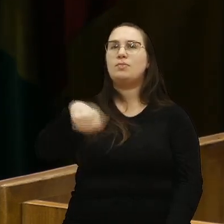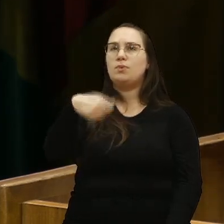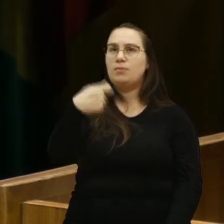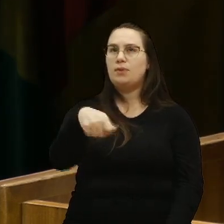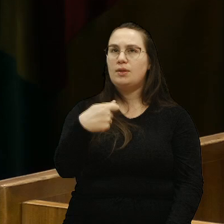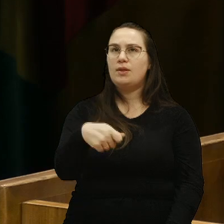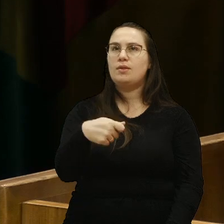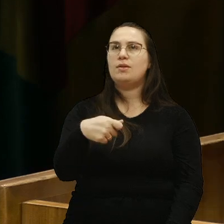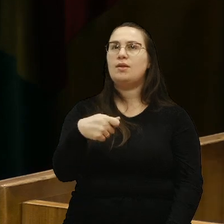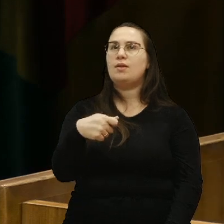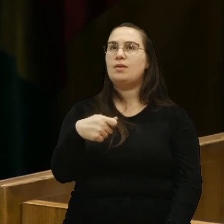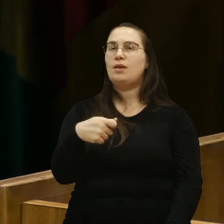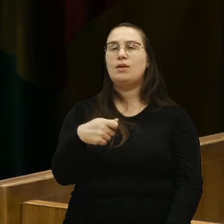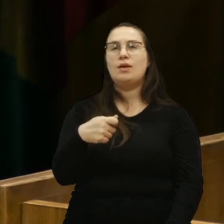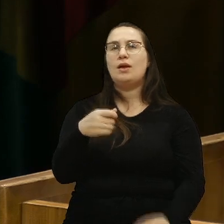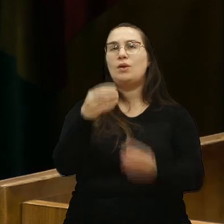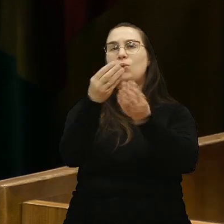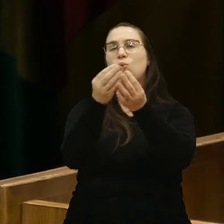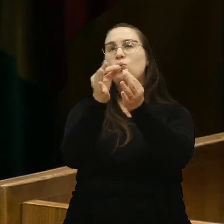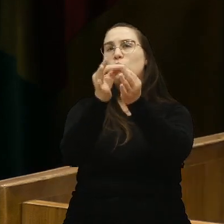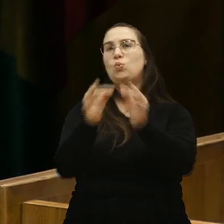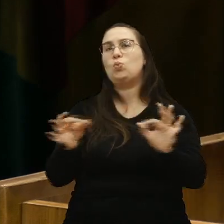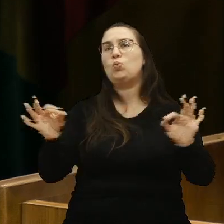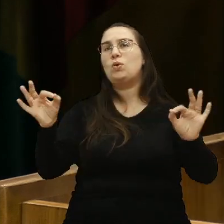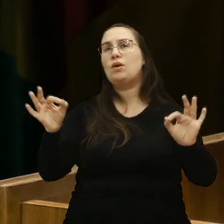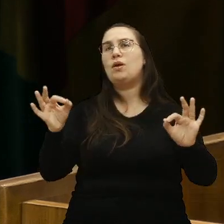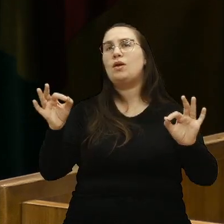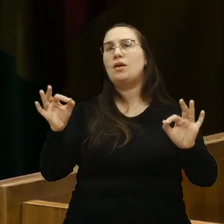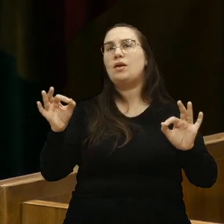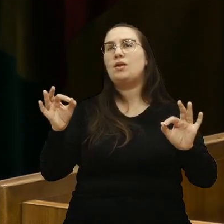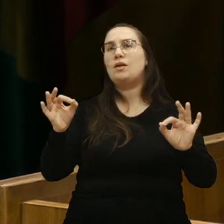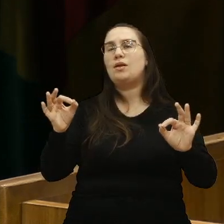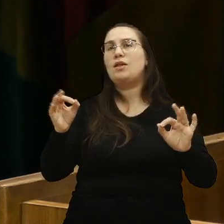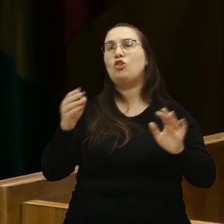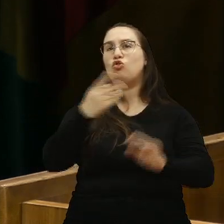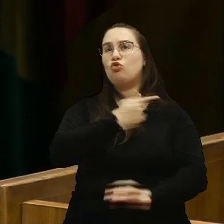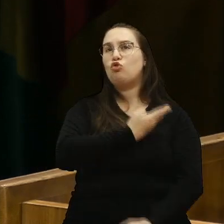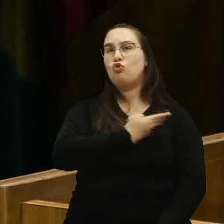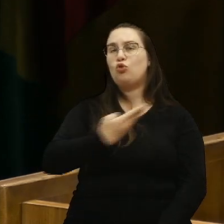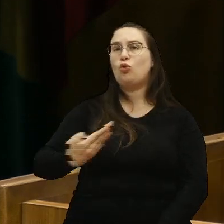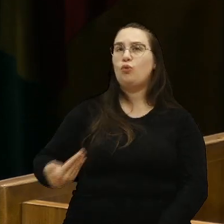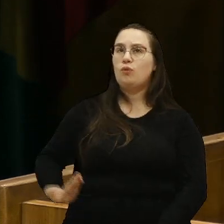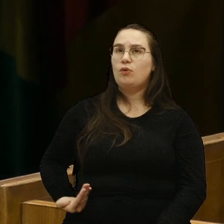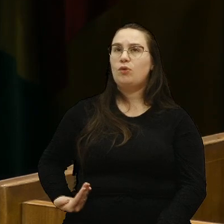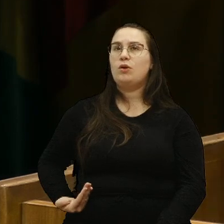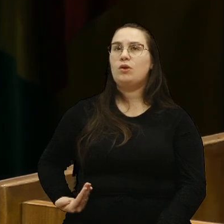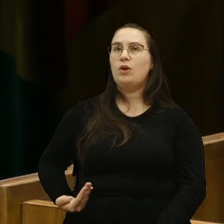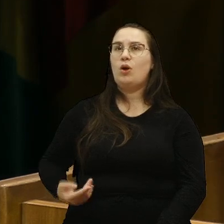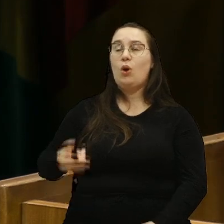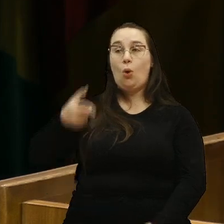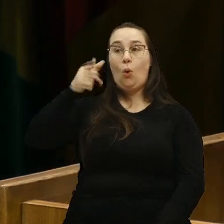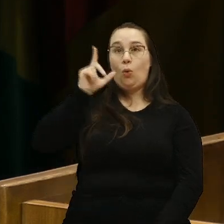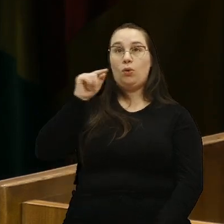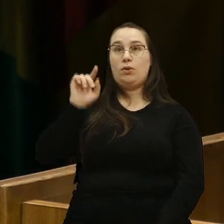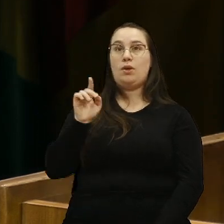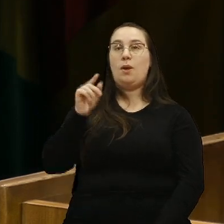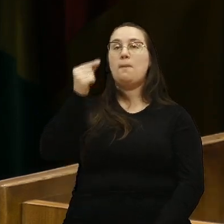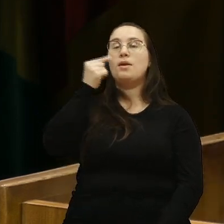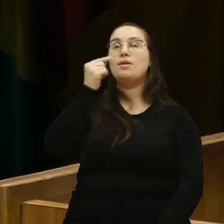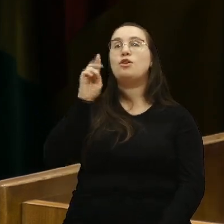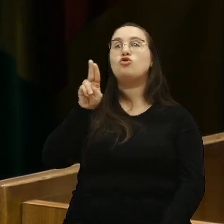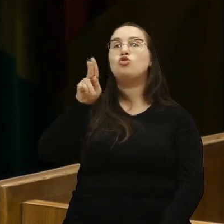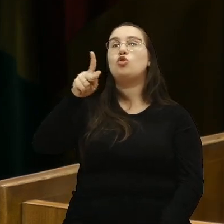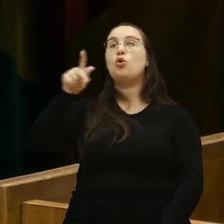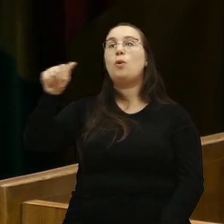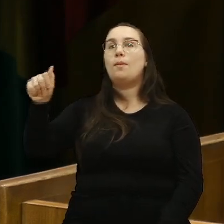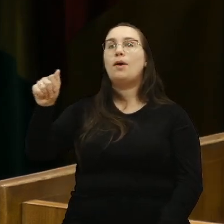com seriedade, independente de questão ideológica e de governo. Ontem eu tive na UPA. Uma mãe, eu sei que a